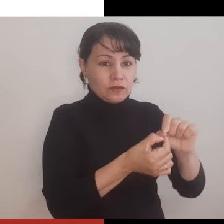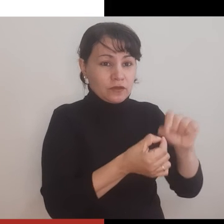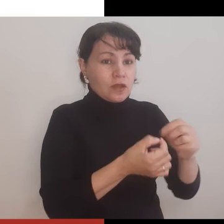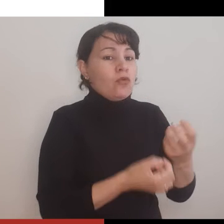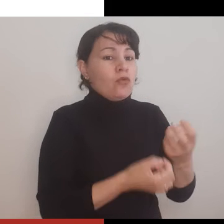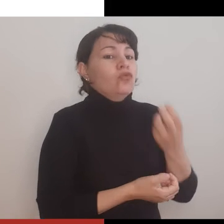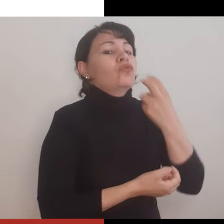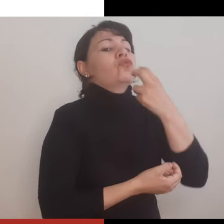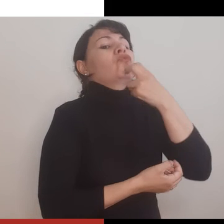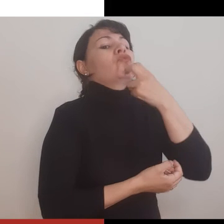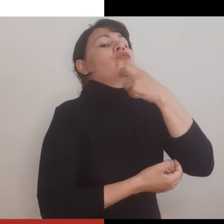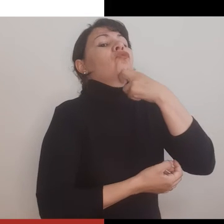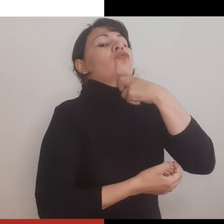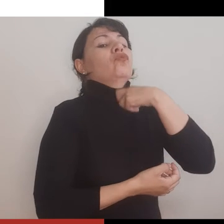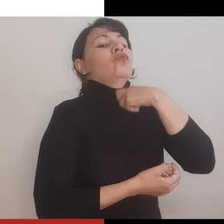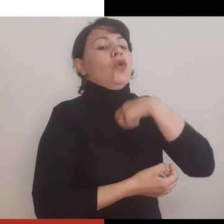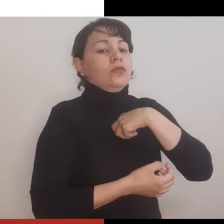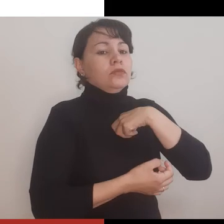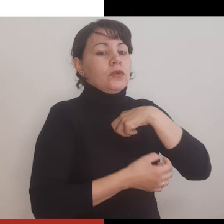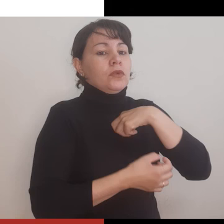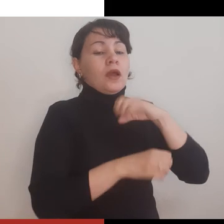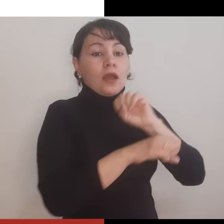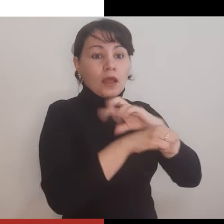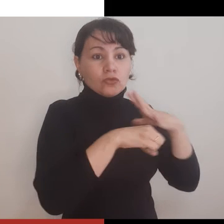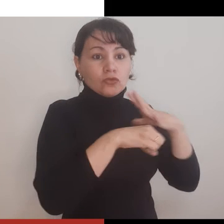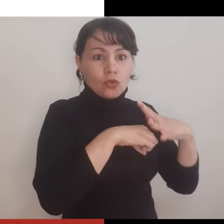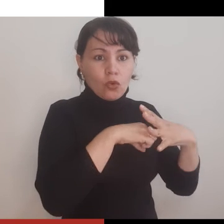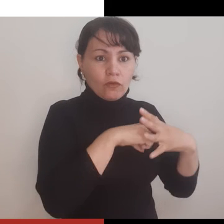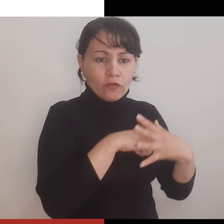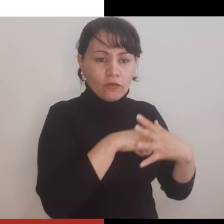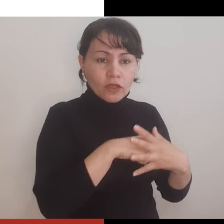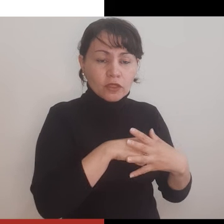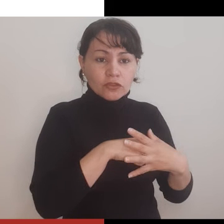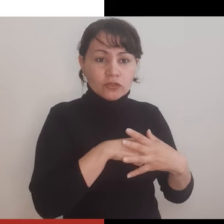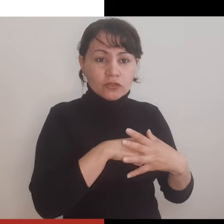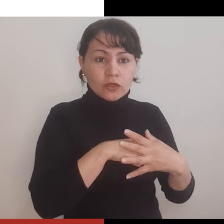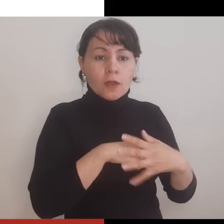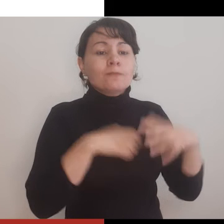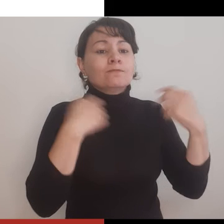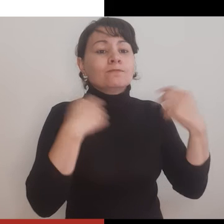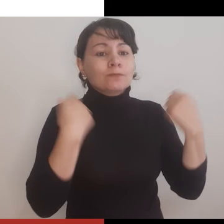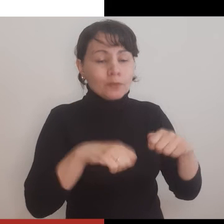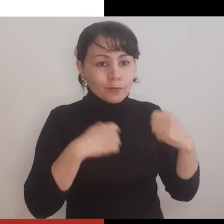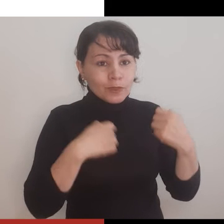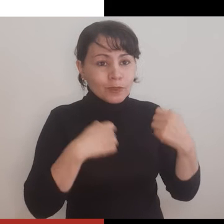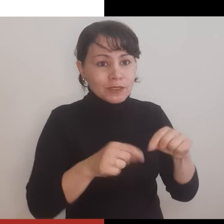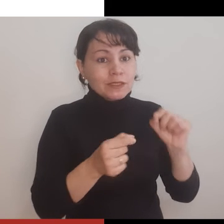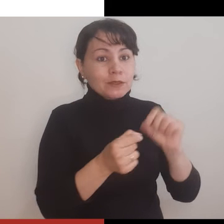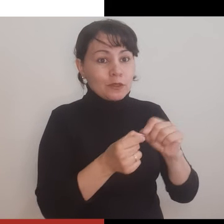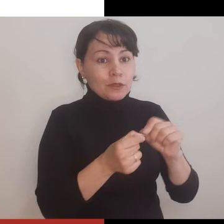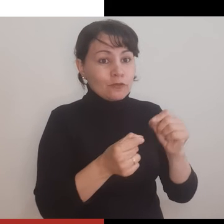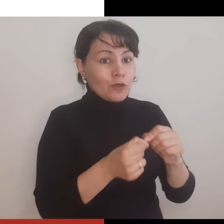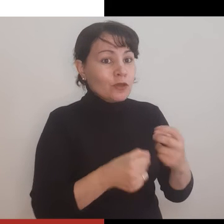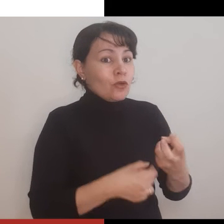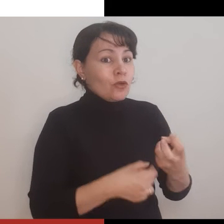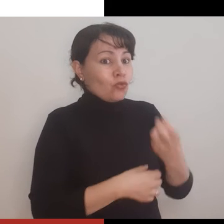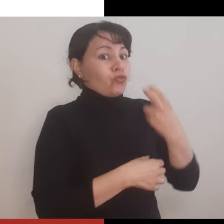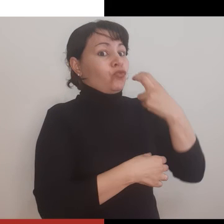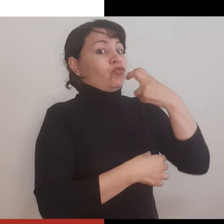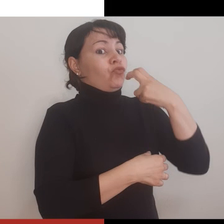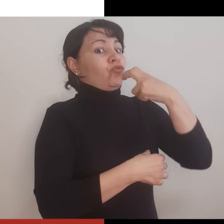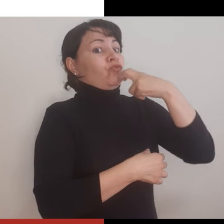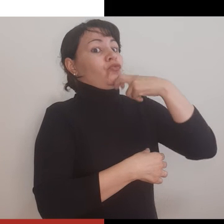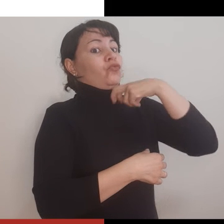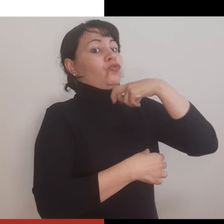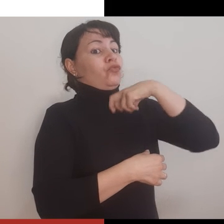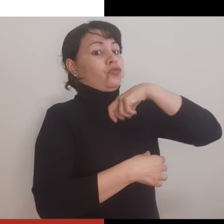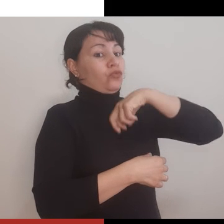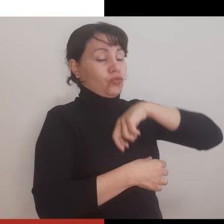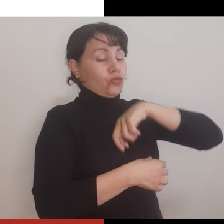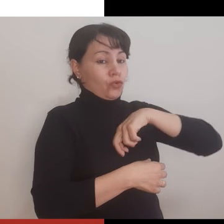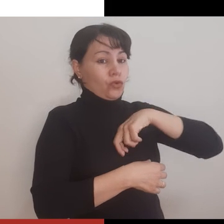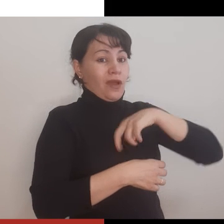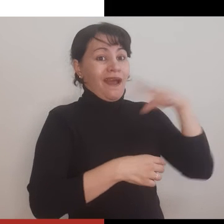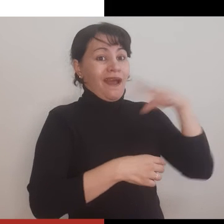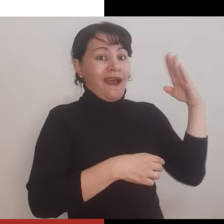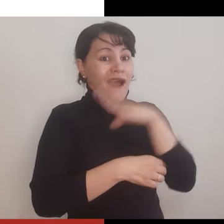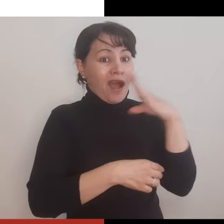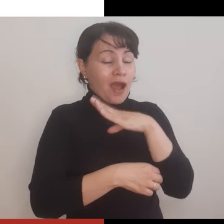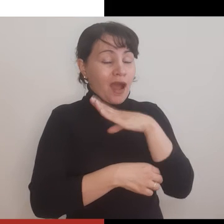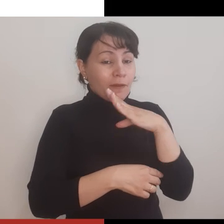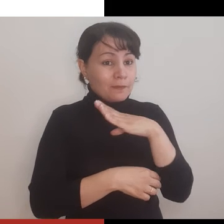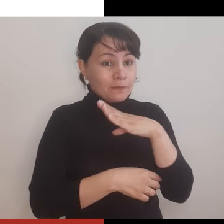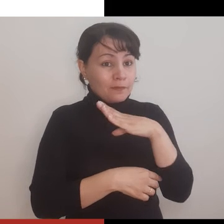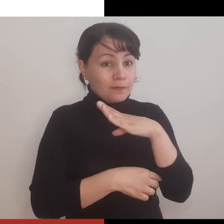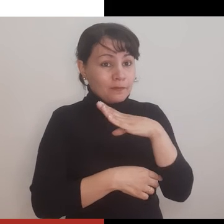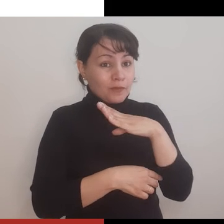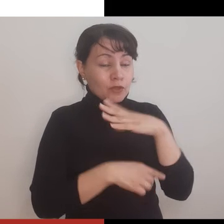há recomendações de que esse paciente seja intubado precocemente, com sequência rápida